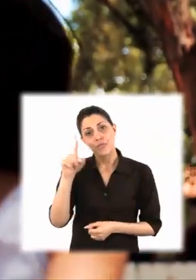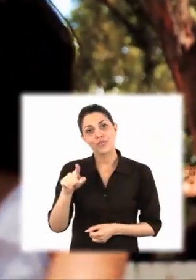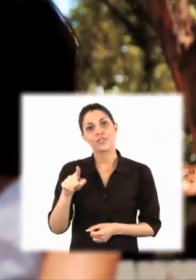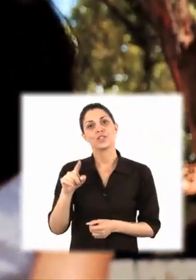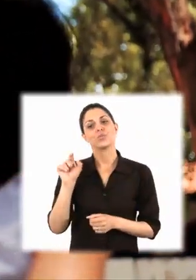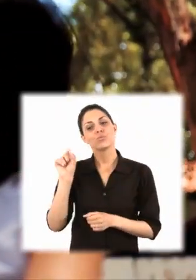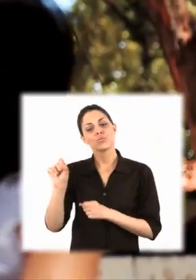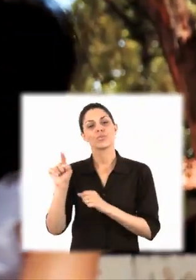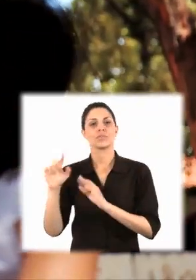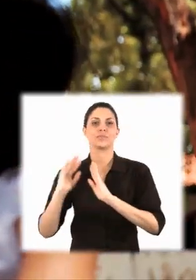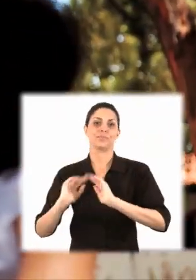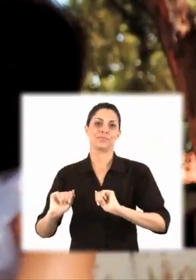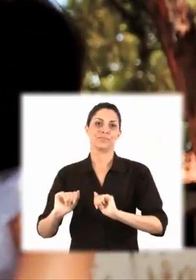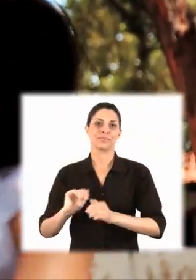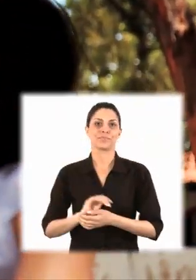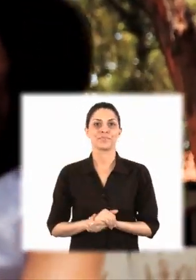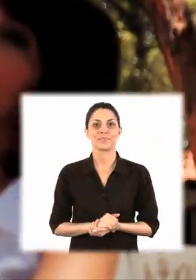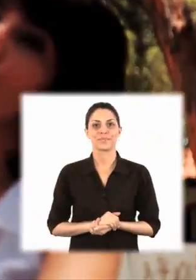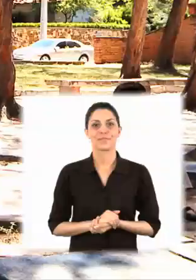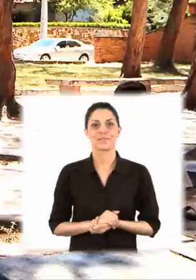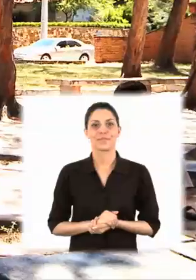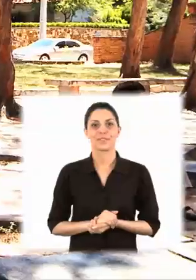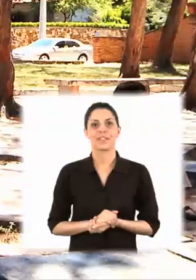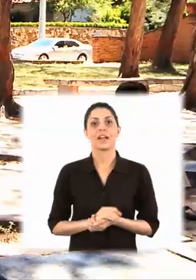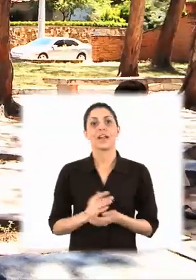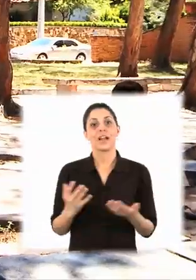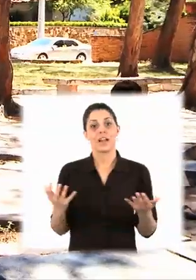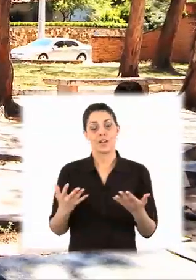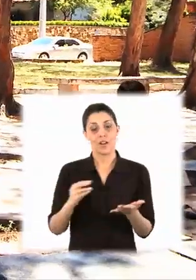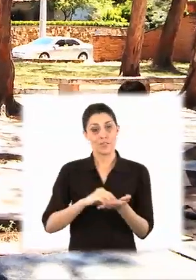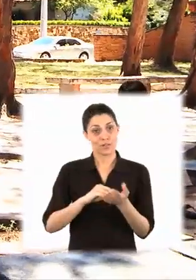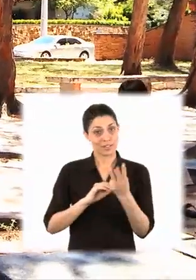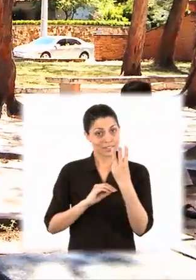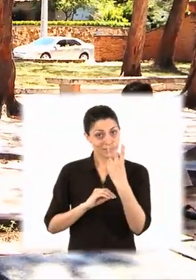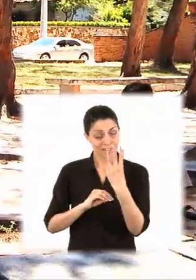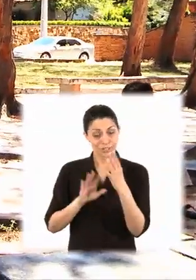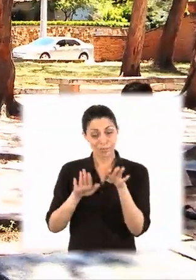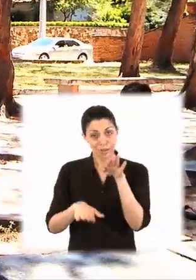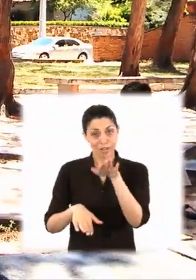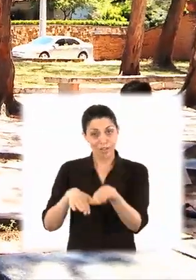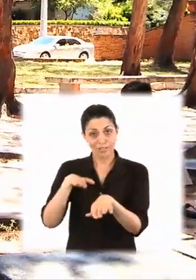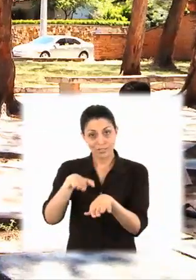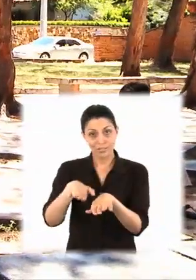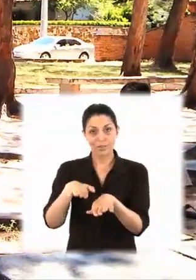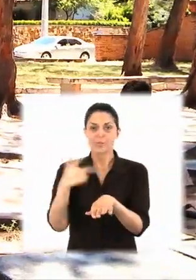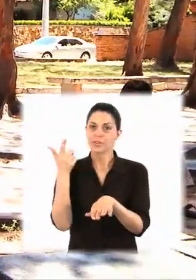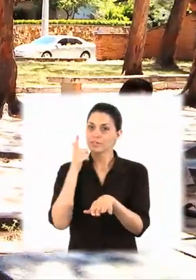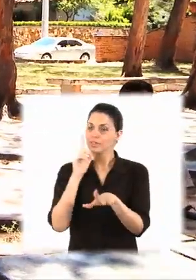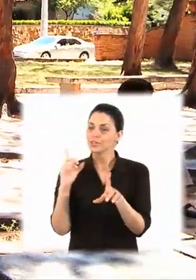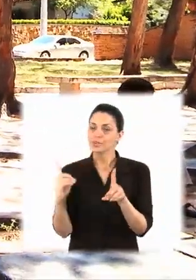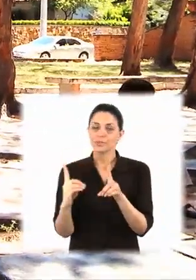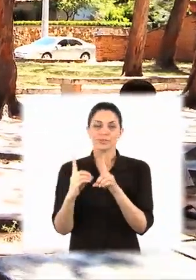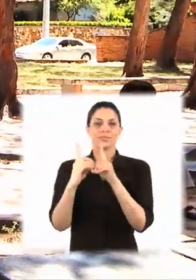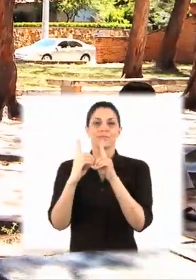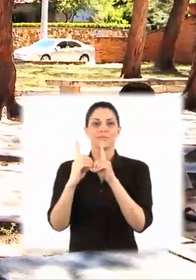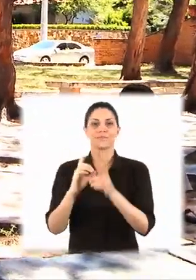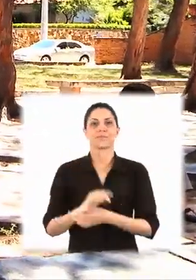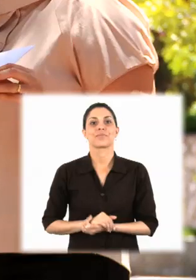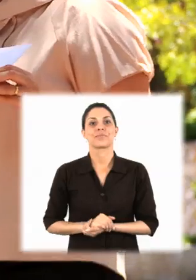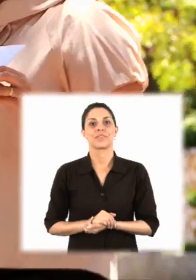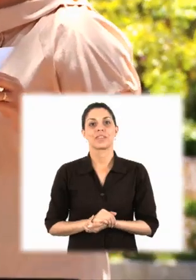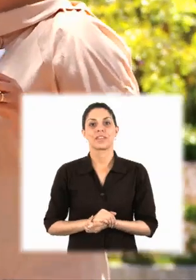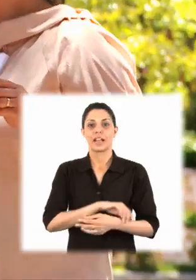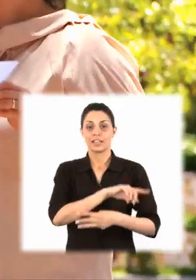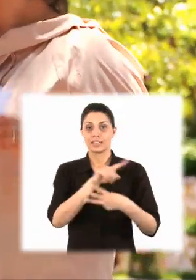o que me pediu. Faltam 3 passos para a gente ver o fechamento dessa